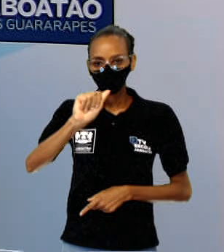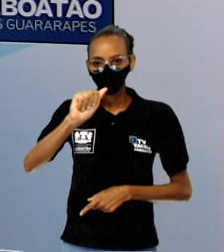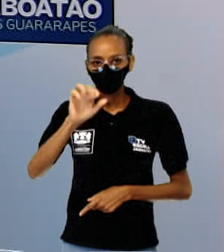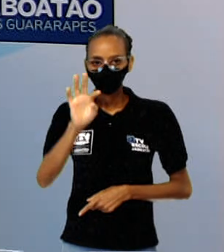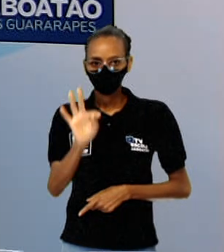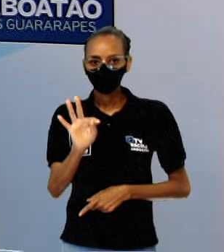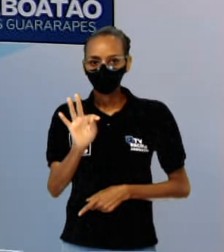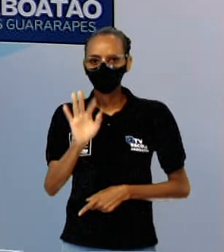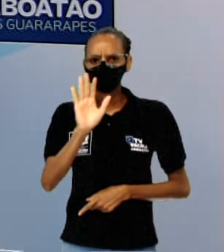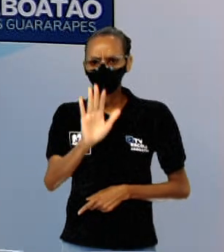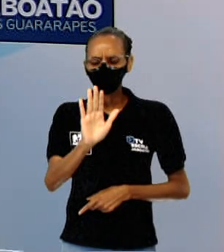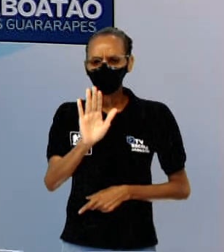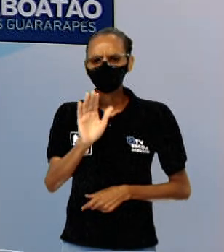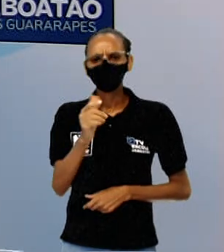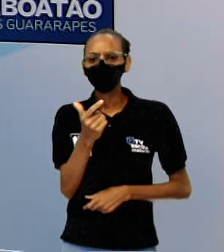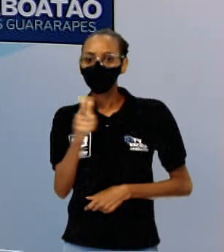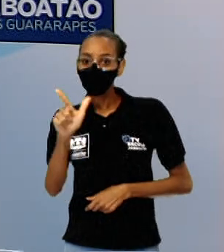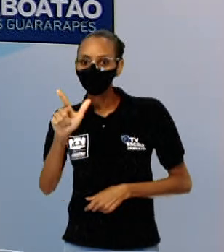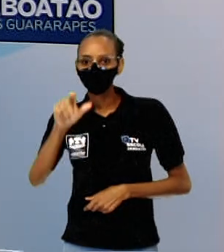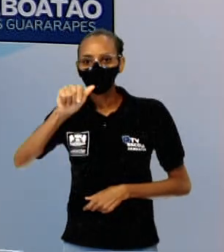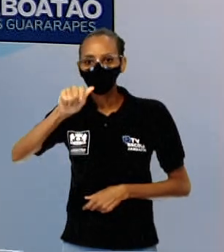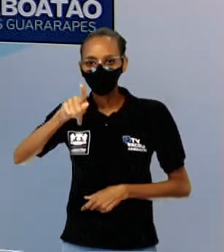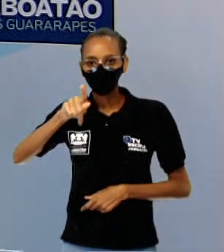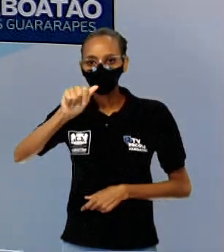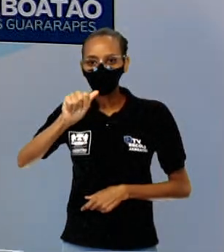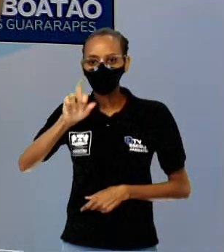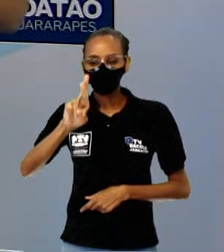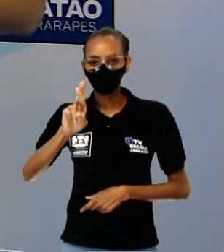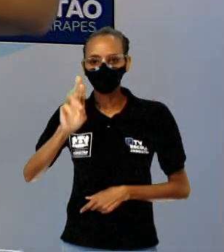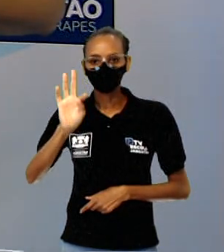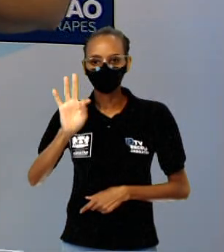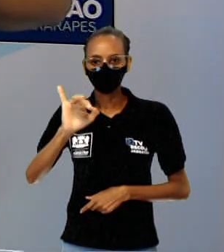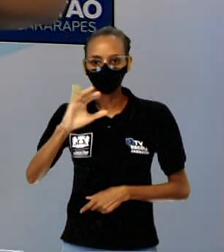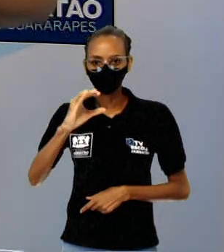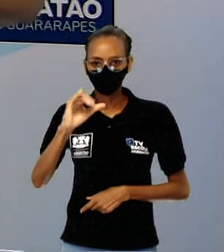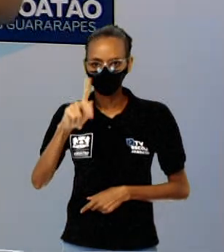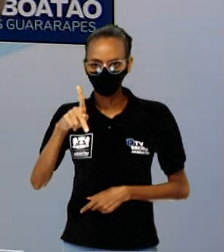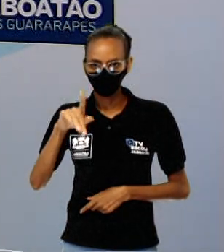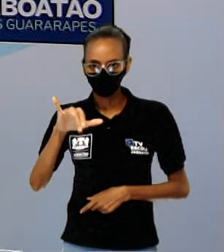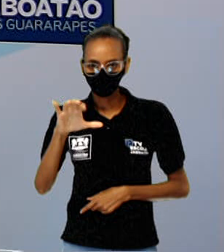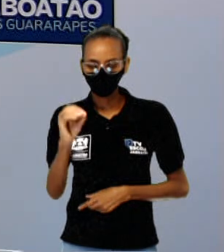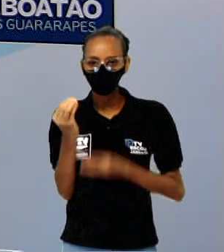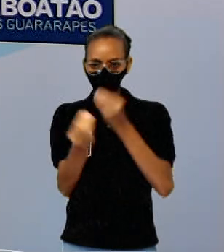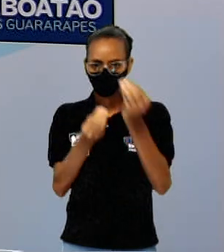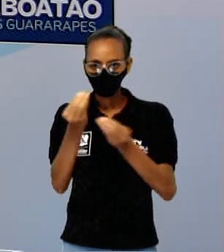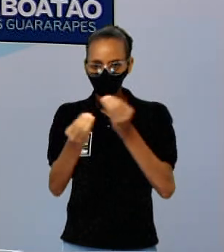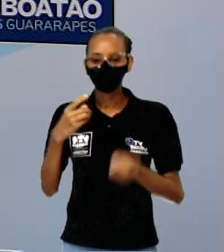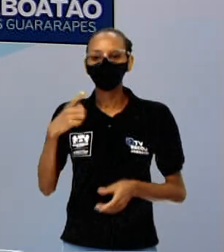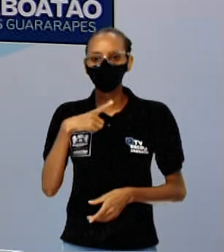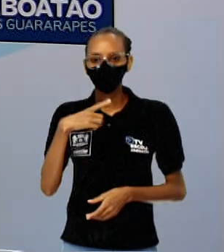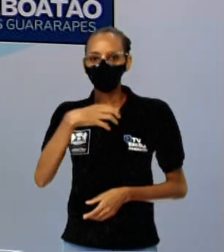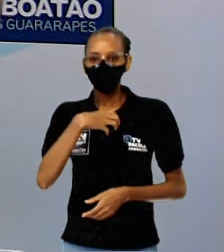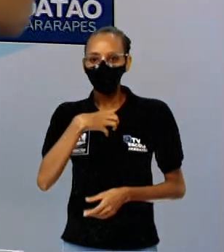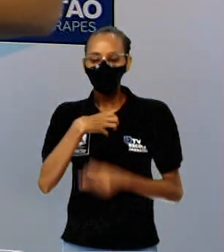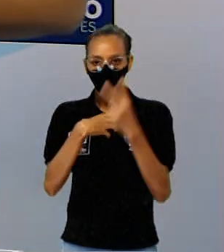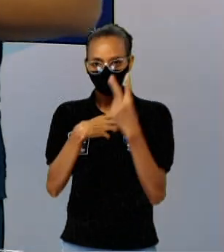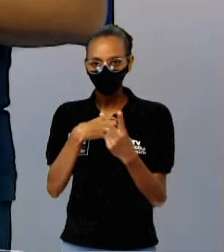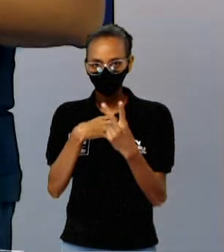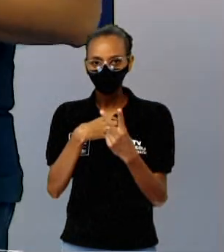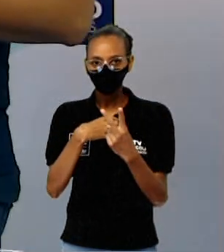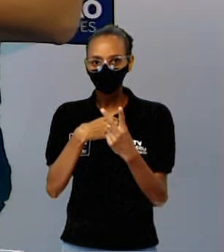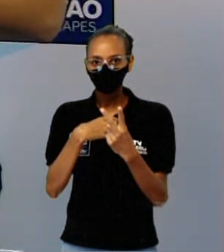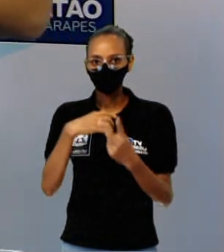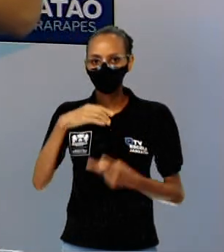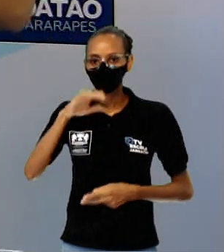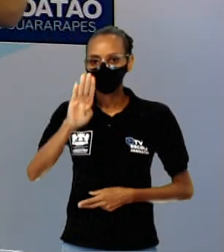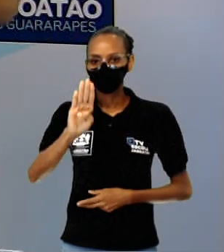passado, só modifica no particípio. A gente pode dizer que ele tem o quê? Duas formas, certo? Se ele tem duas formas, a gente